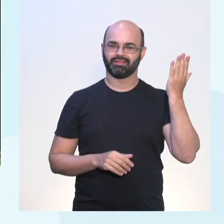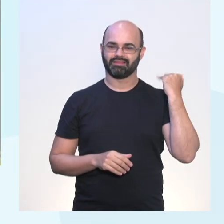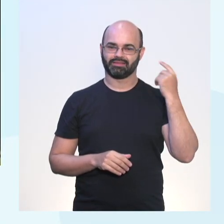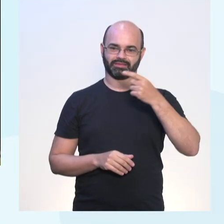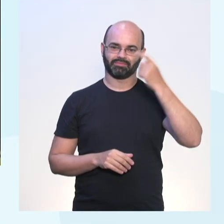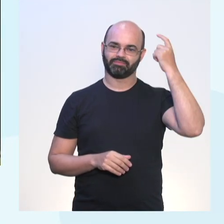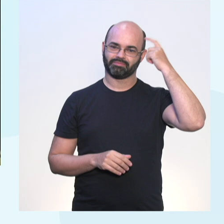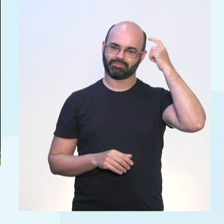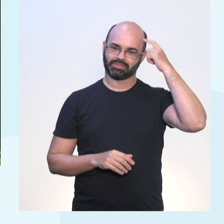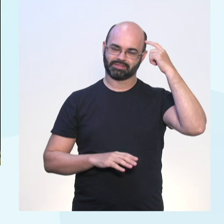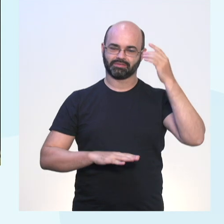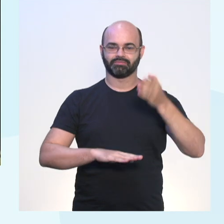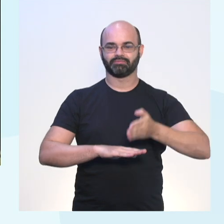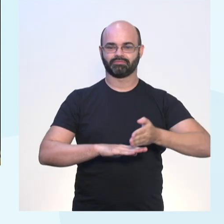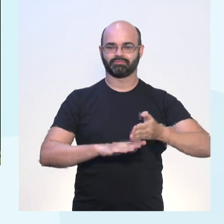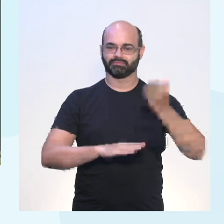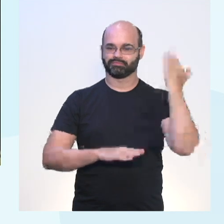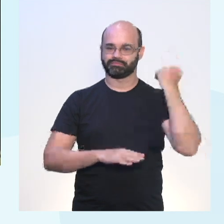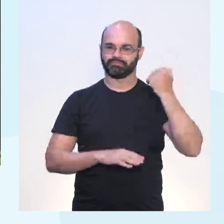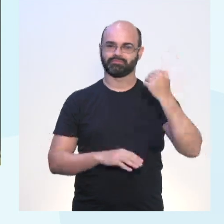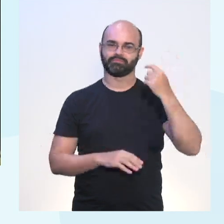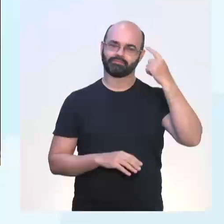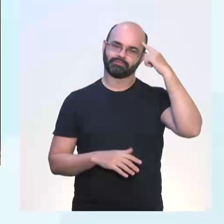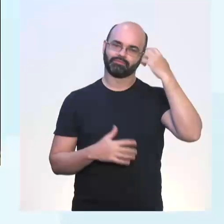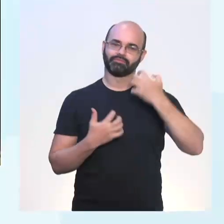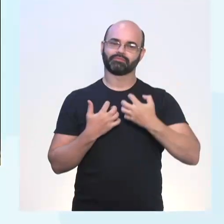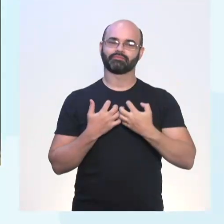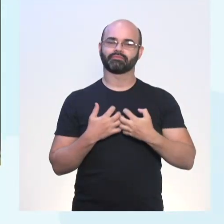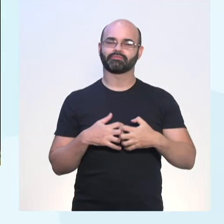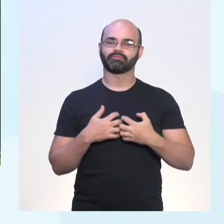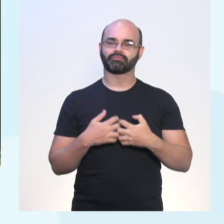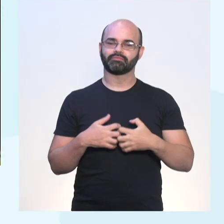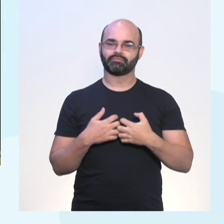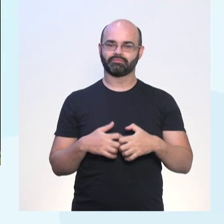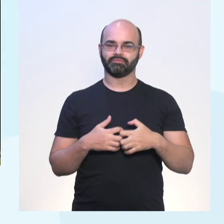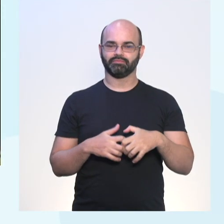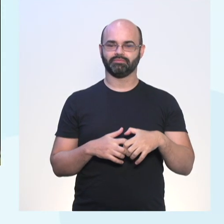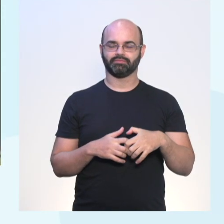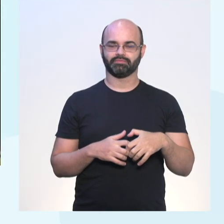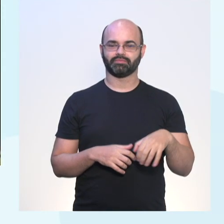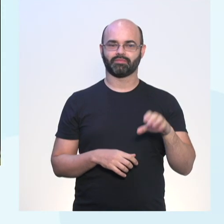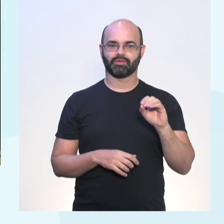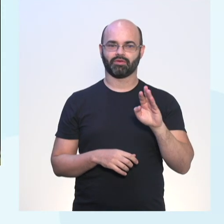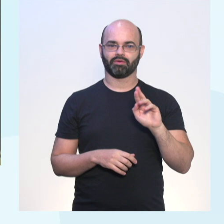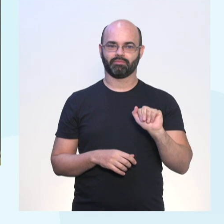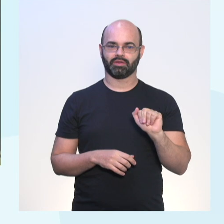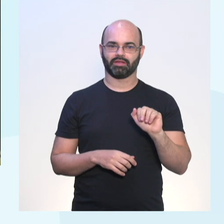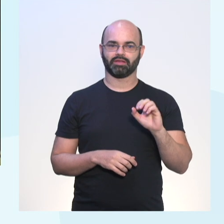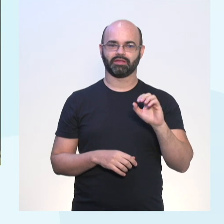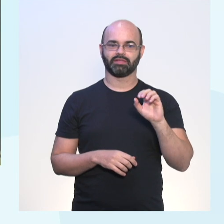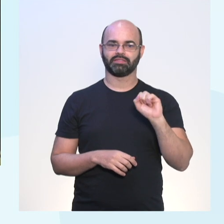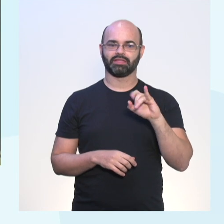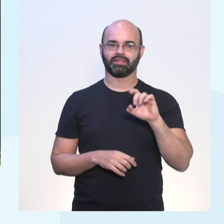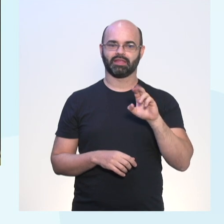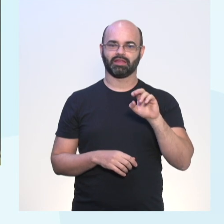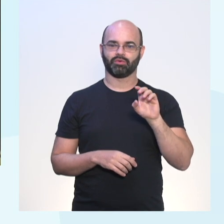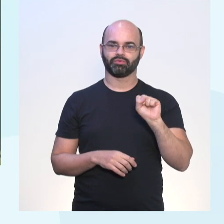pensador, né, da modernidade, que escreve sua obra Sidereus Nuncius, né,